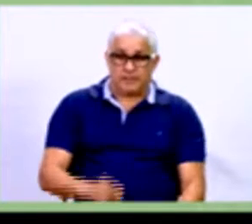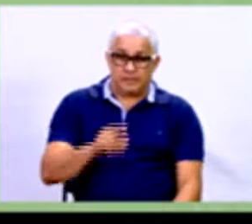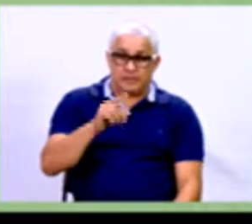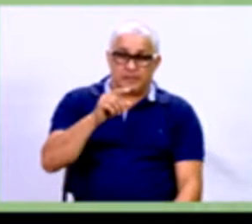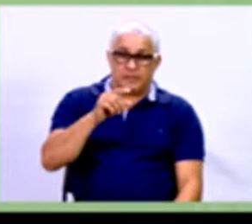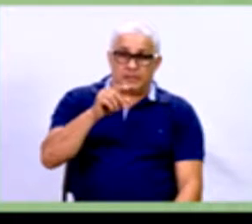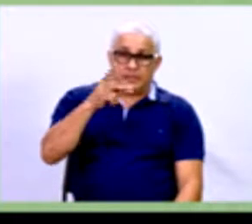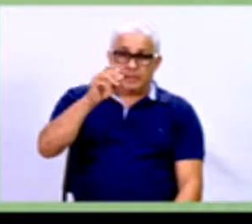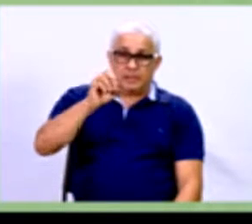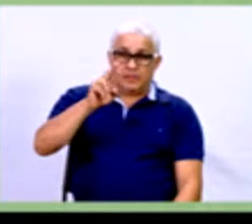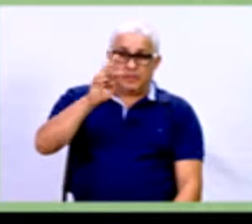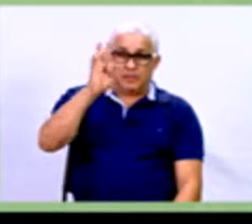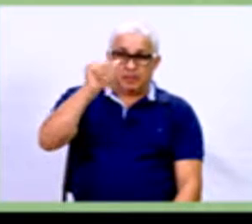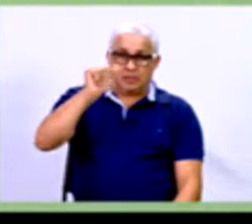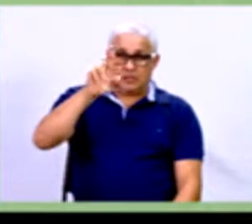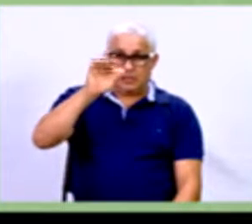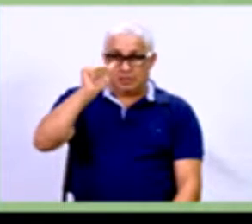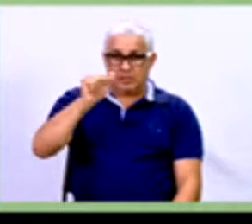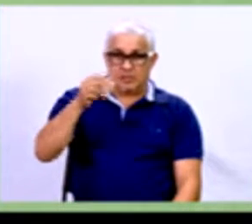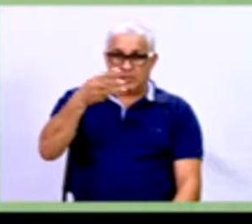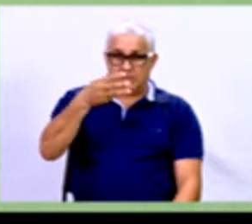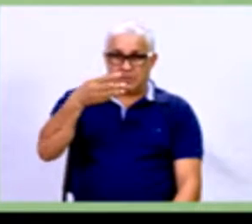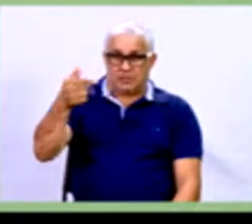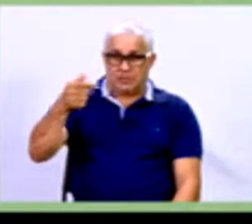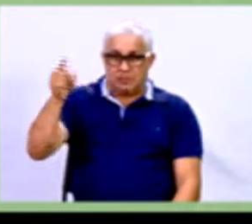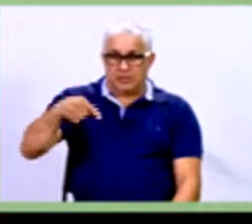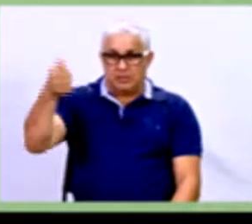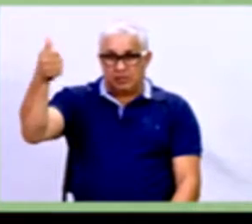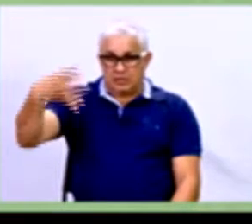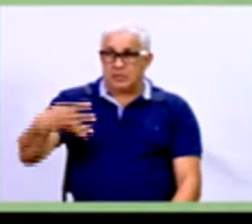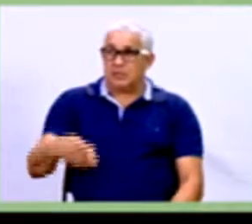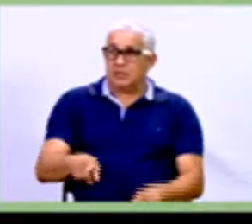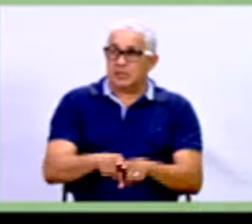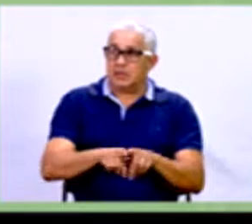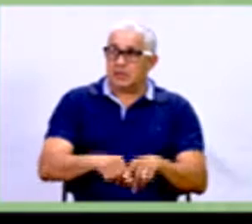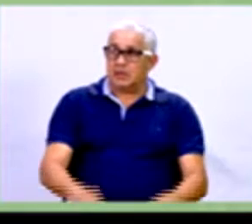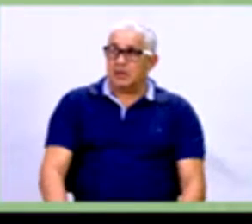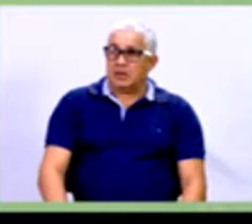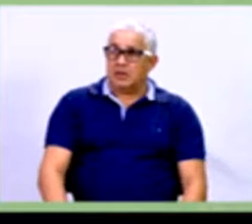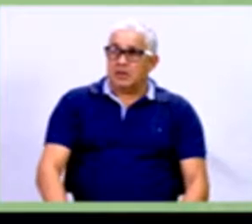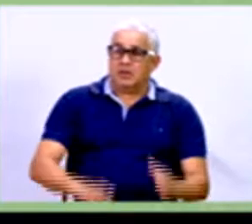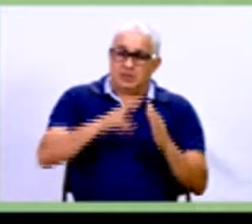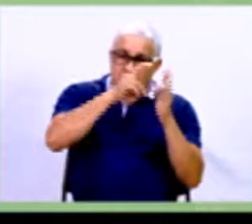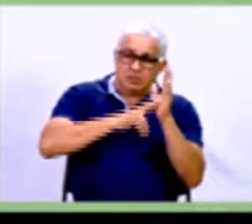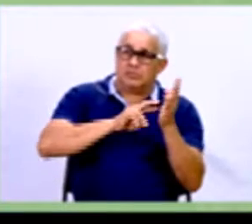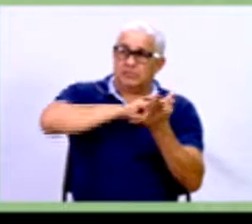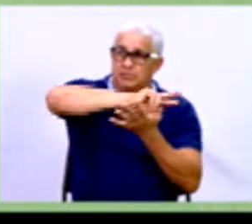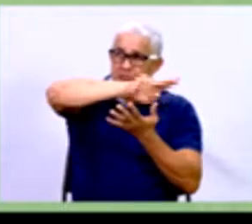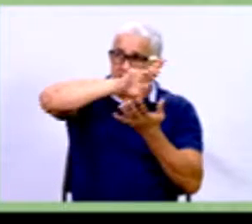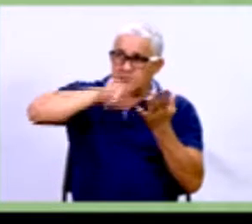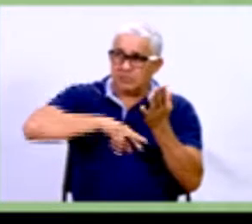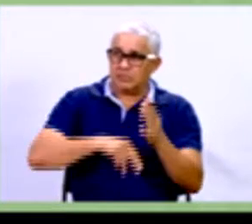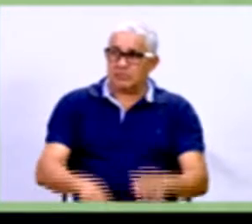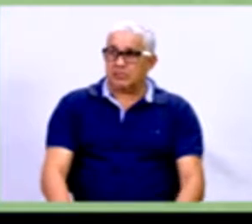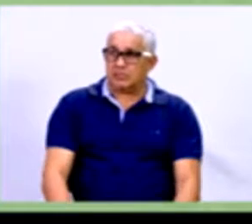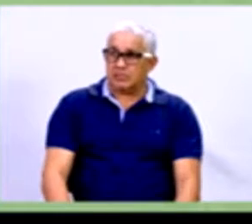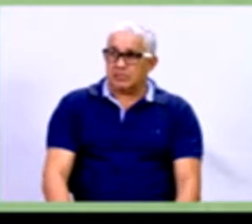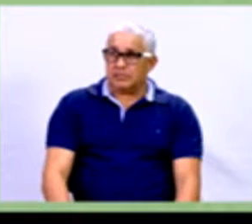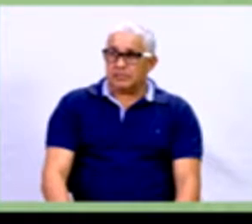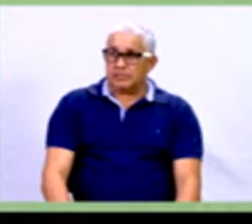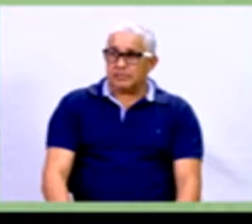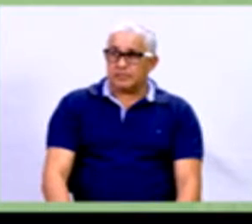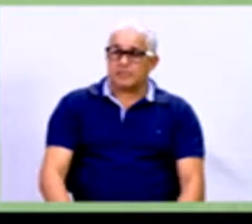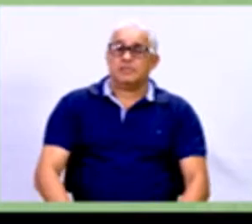lá do ano de 78, e suas alterações estabeleceram as normas regulamentadoras que devem ser observadas